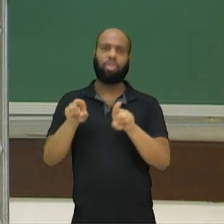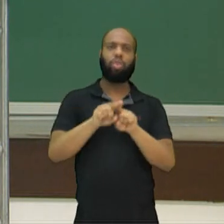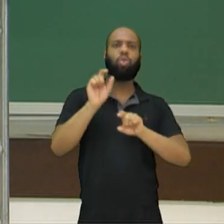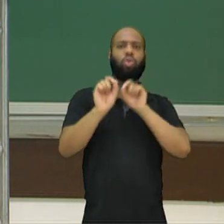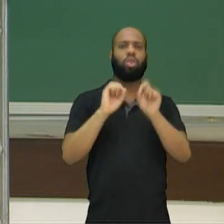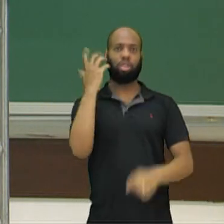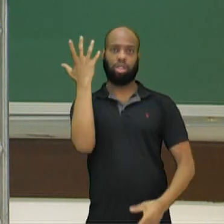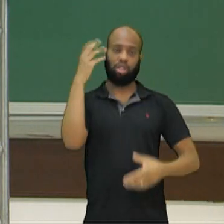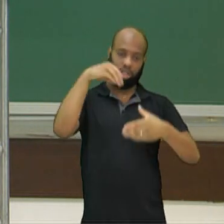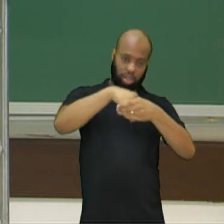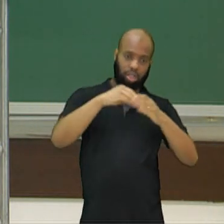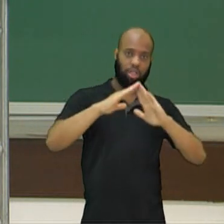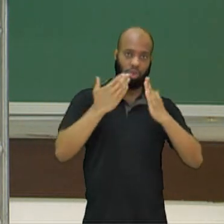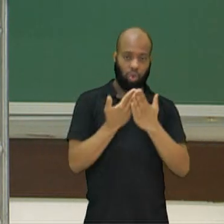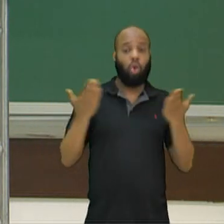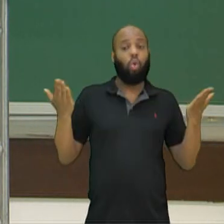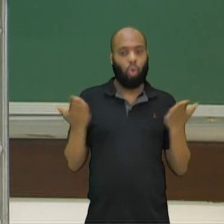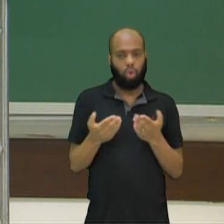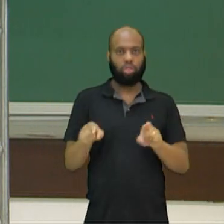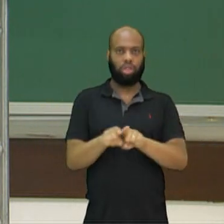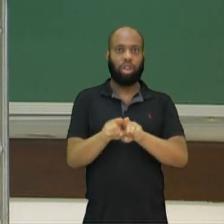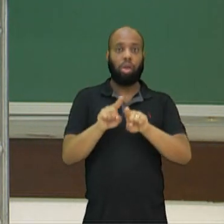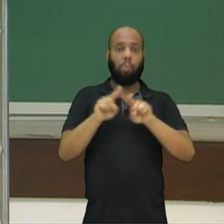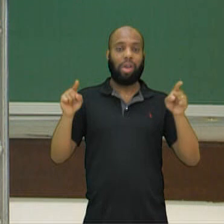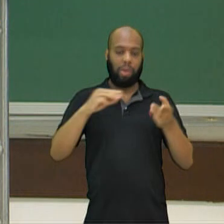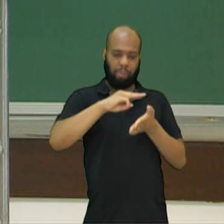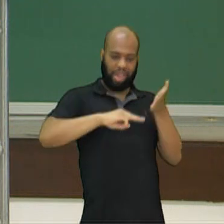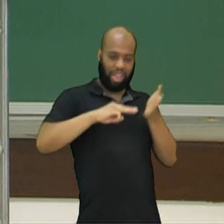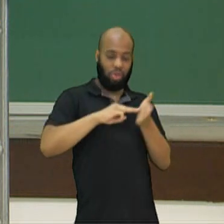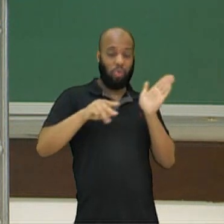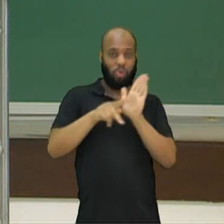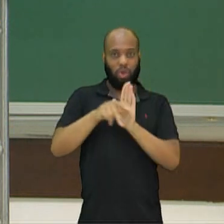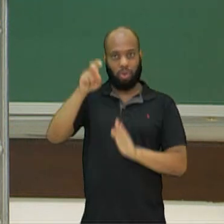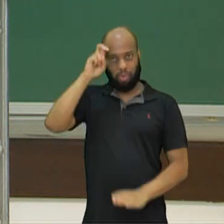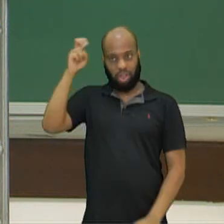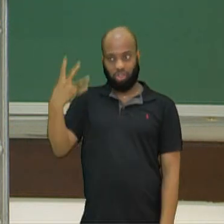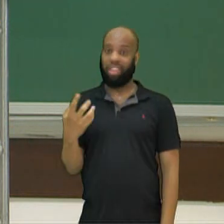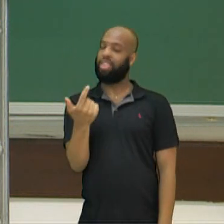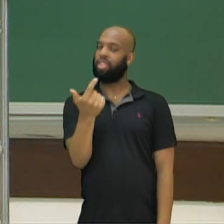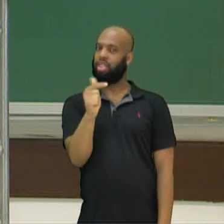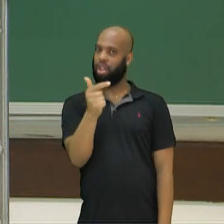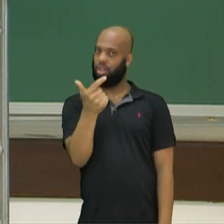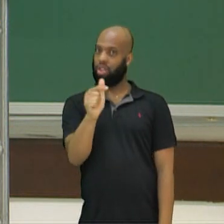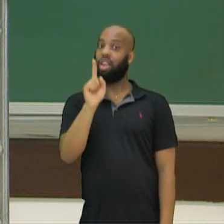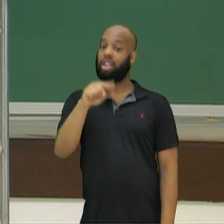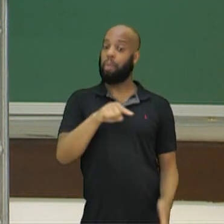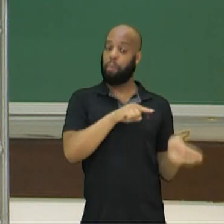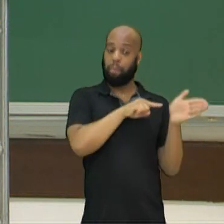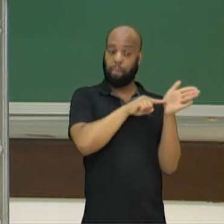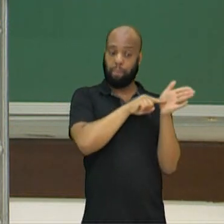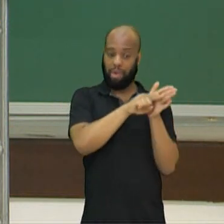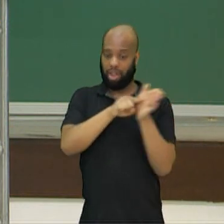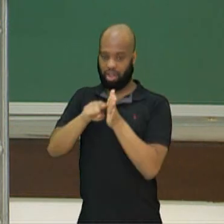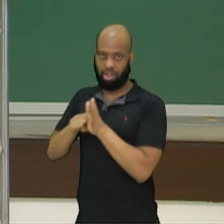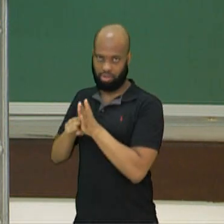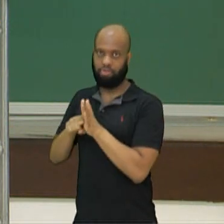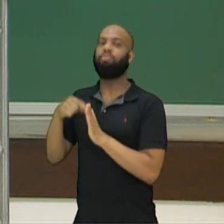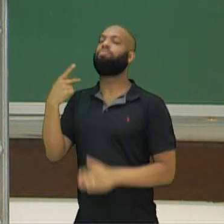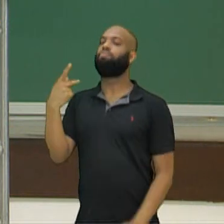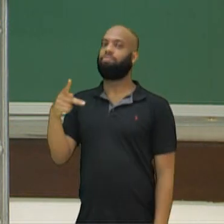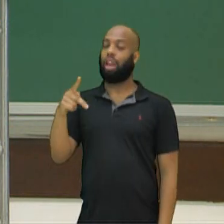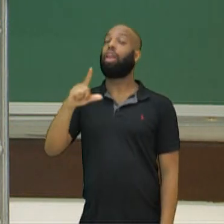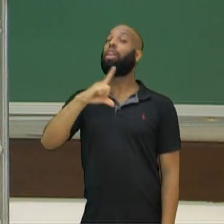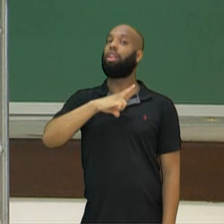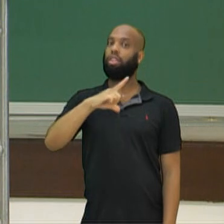acontece na escola até os dias de hoje, mas não existe um método Piaget, um método criado pelo Piaget. Existe sim, como acabamos de